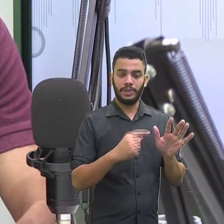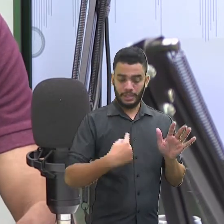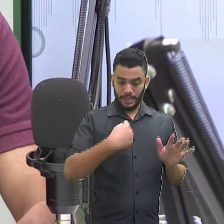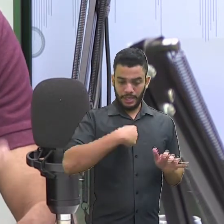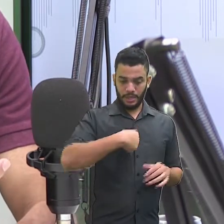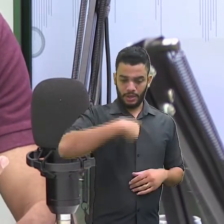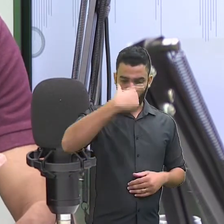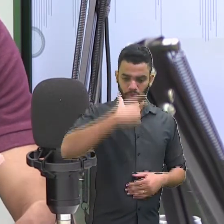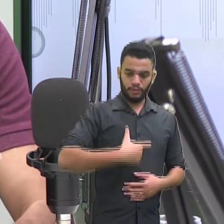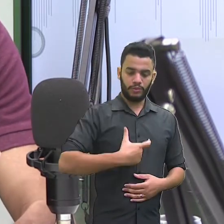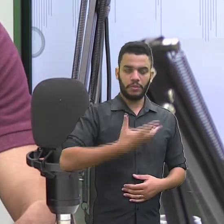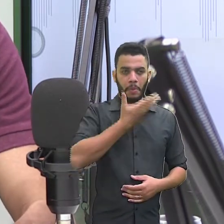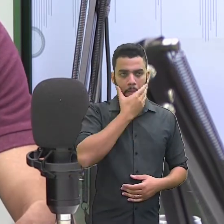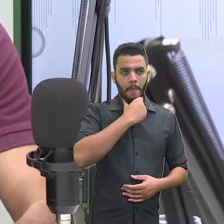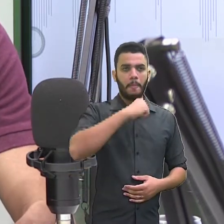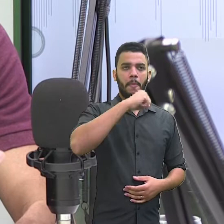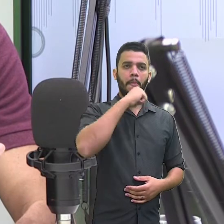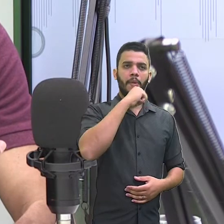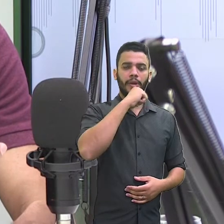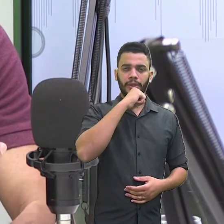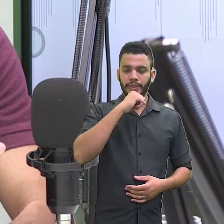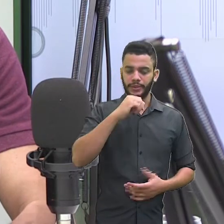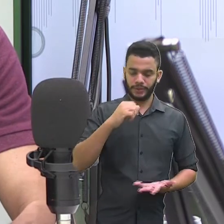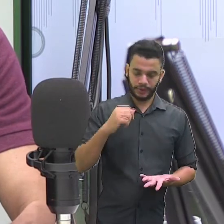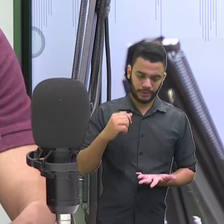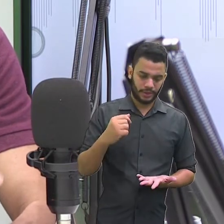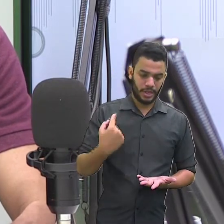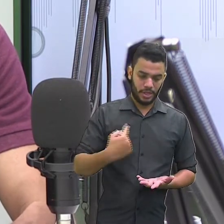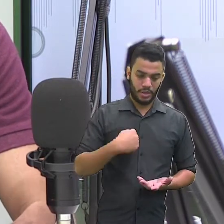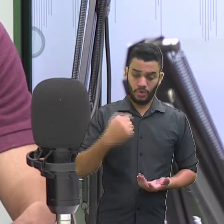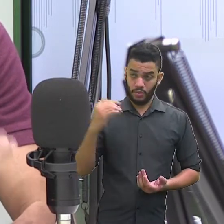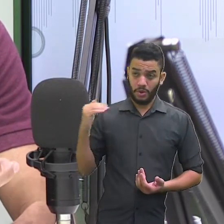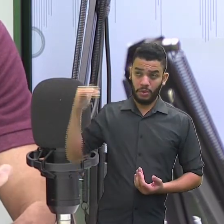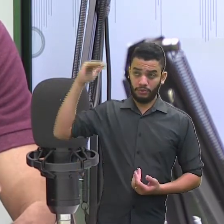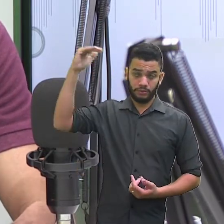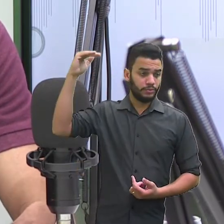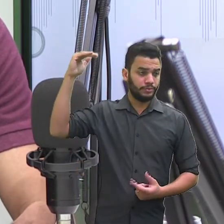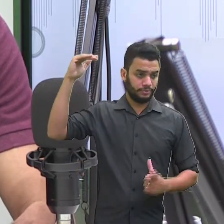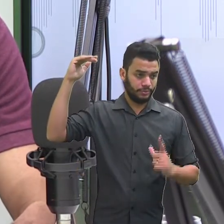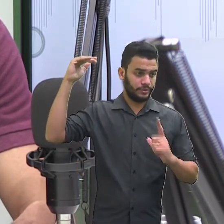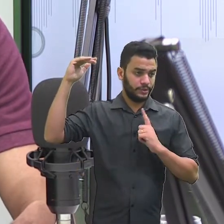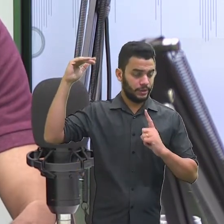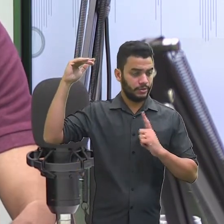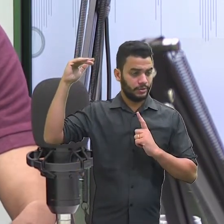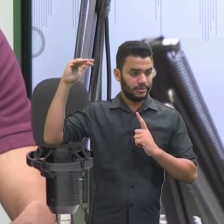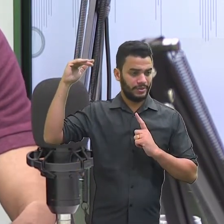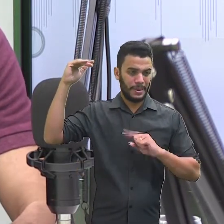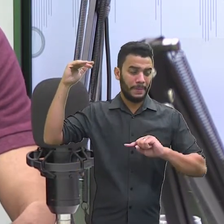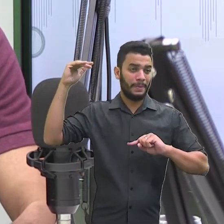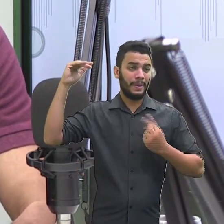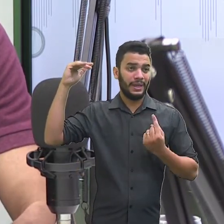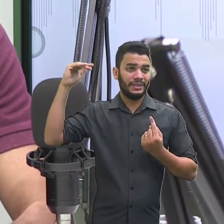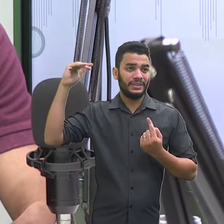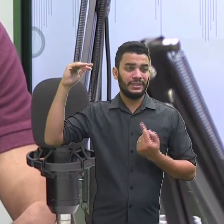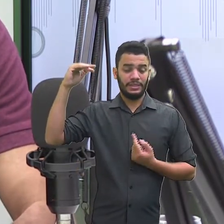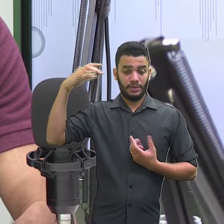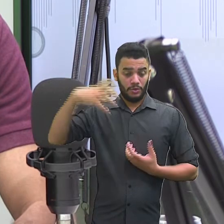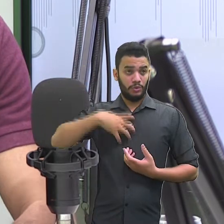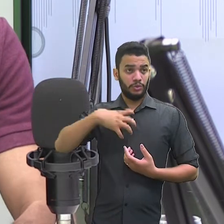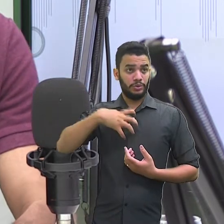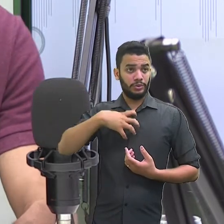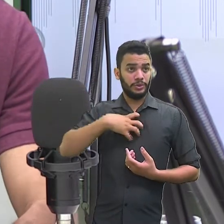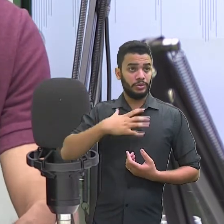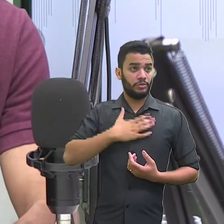como pai, exercer esse princípio de autoridade sem autoritarismo. São